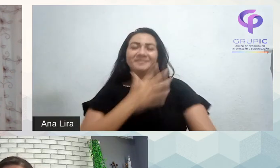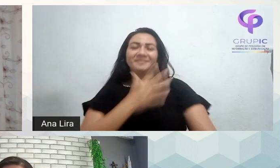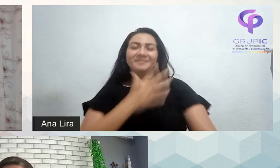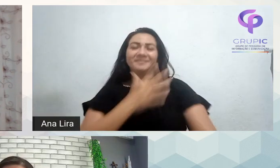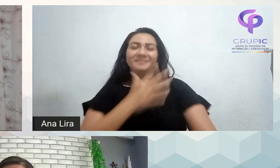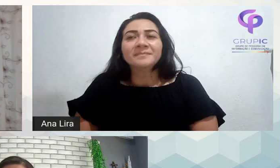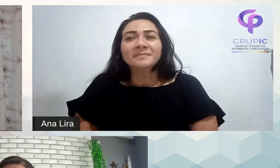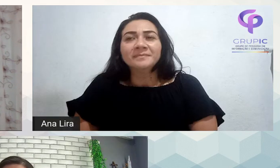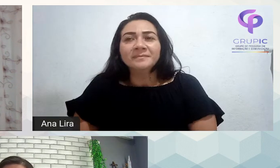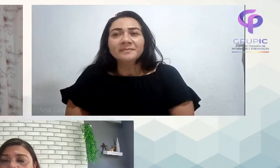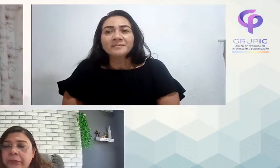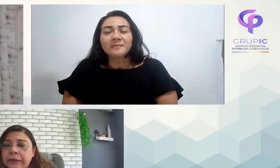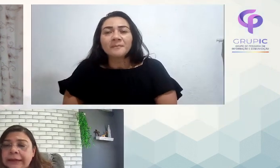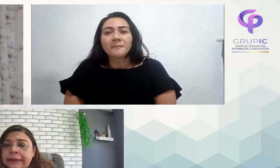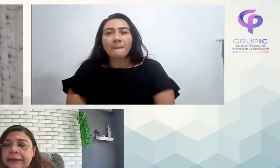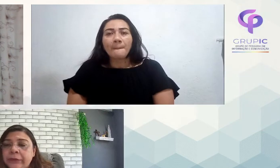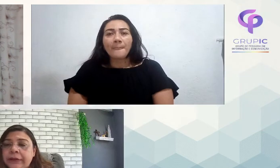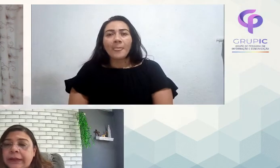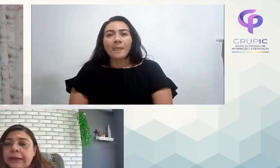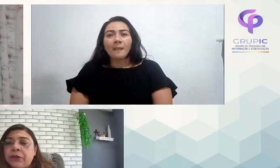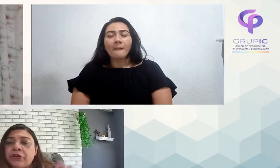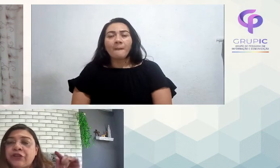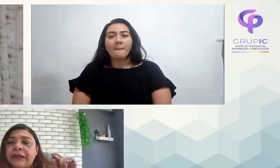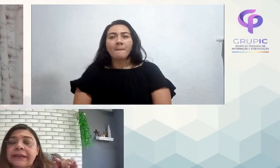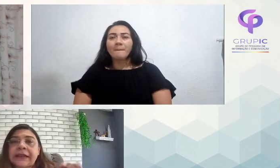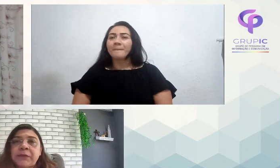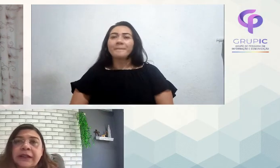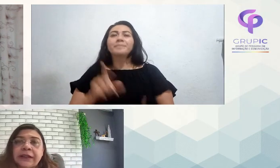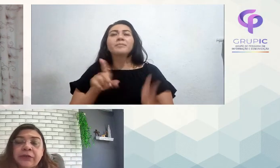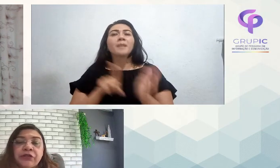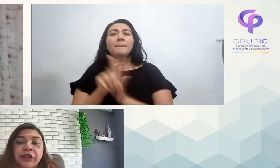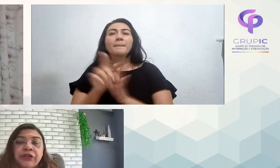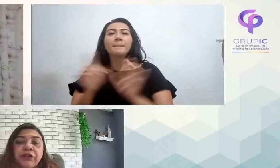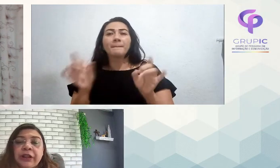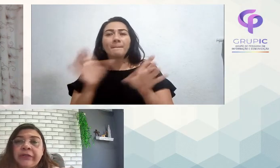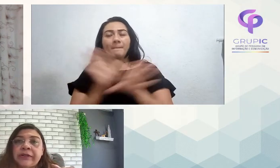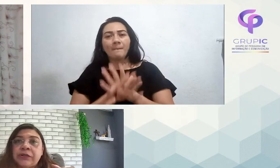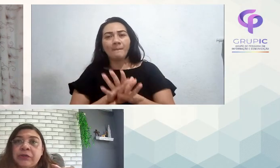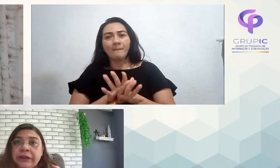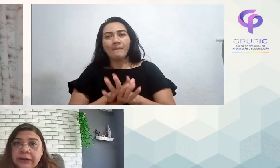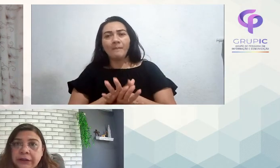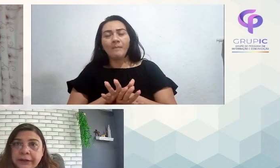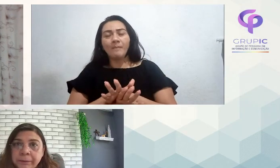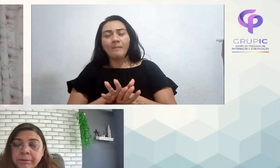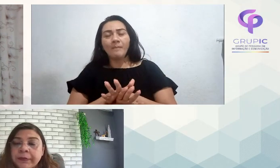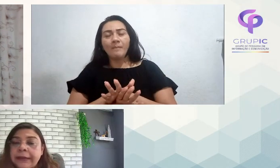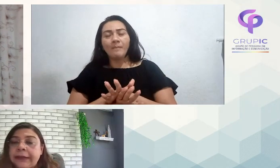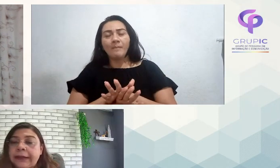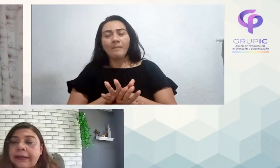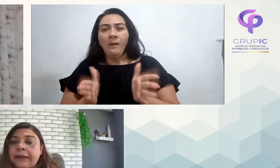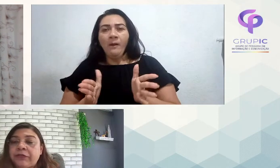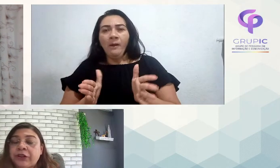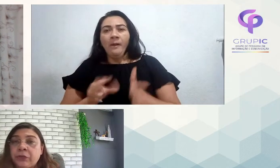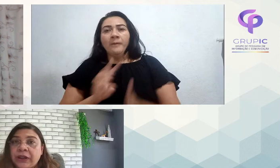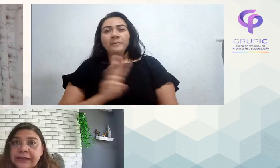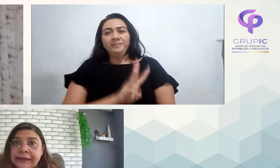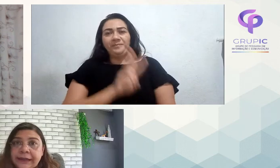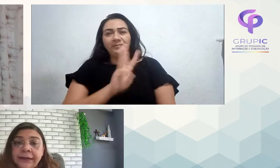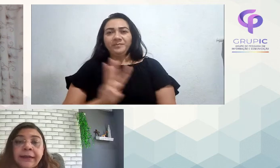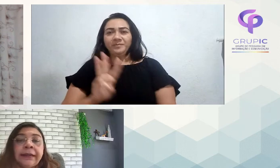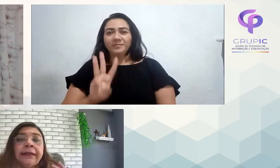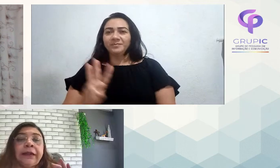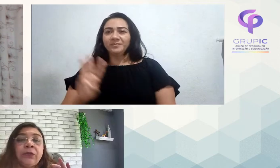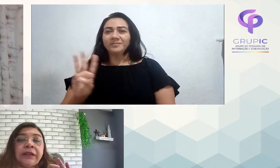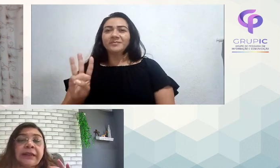perguntinha. Não tem. Nós já lançamos aqui no chat o nosso link da